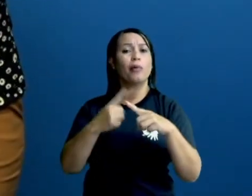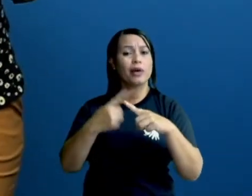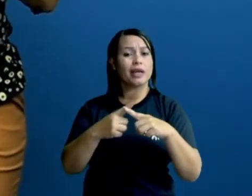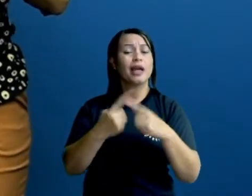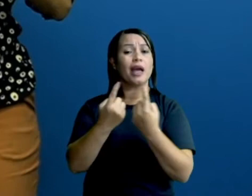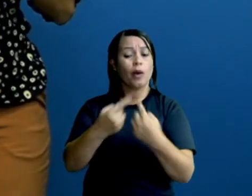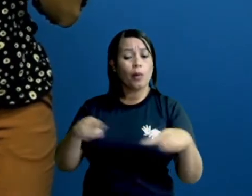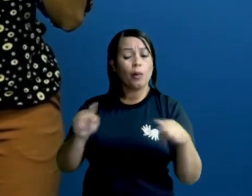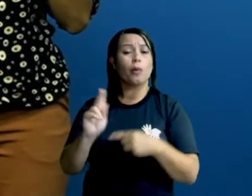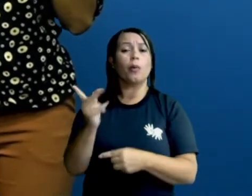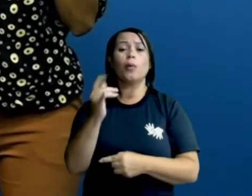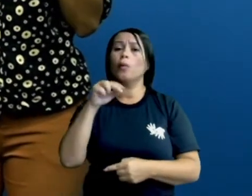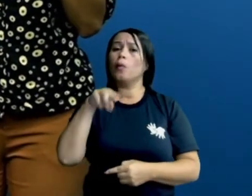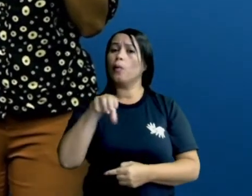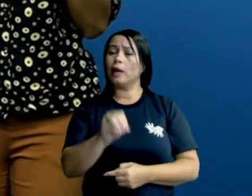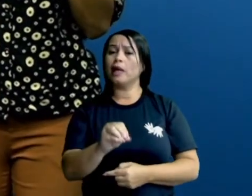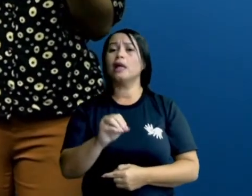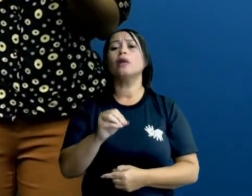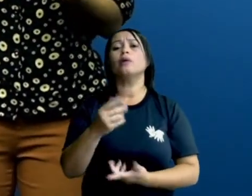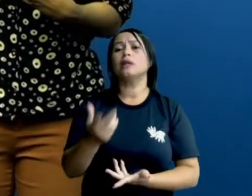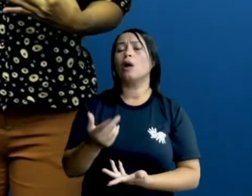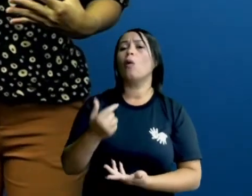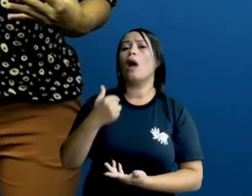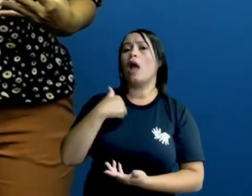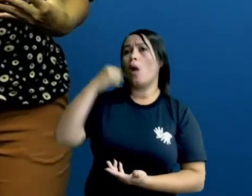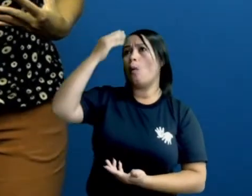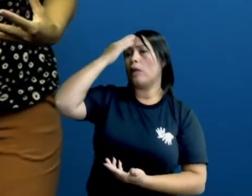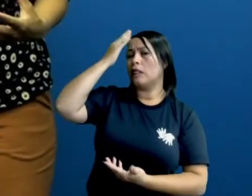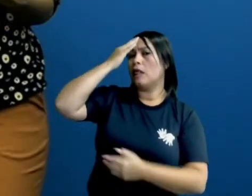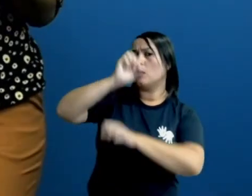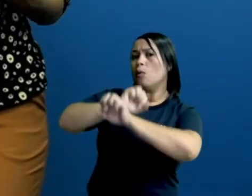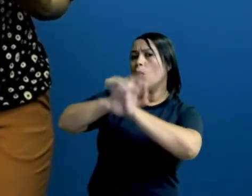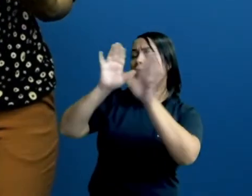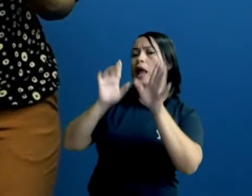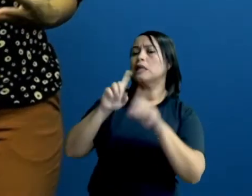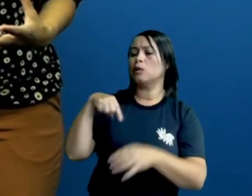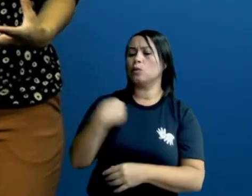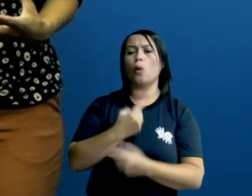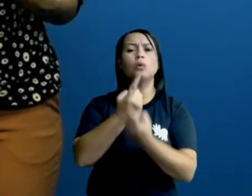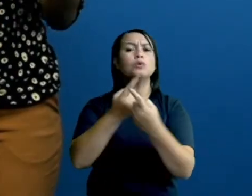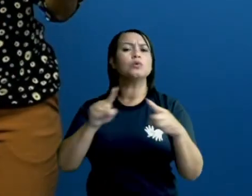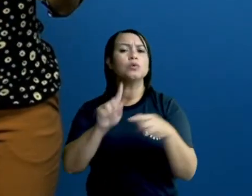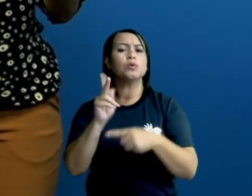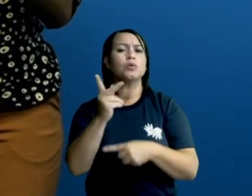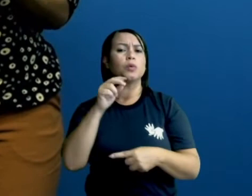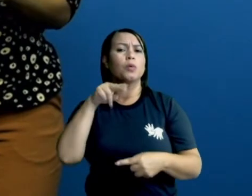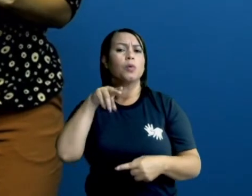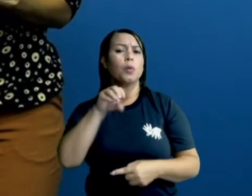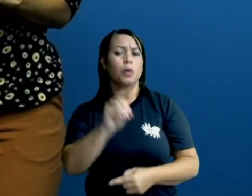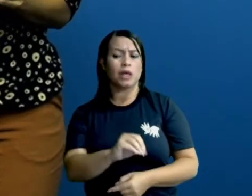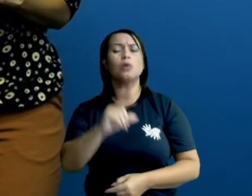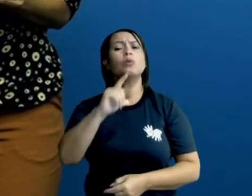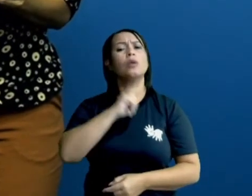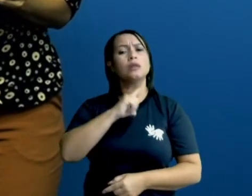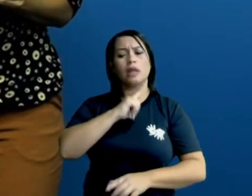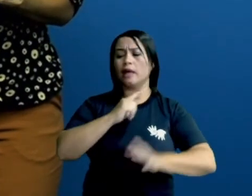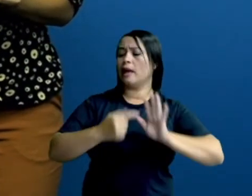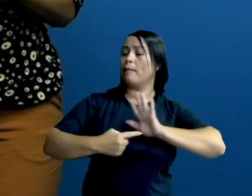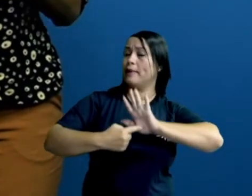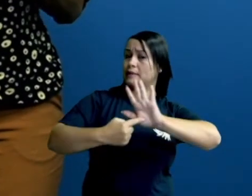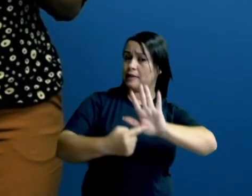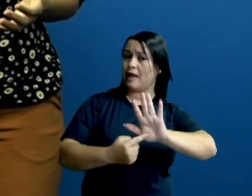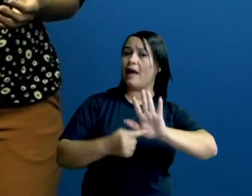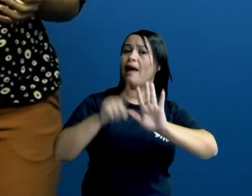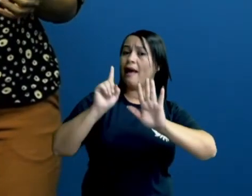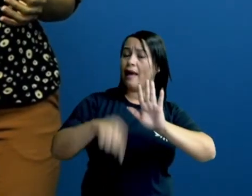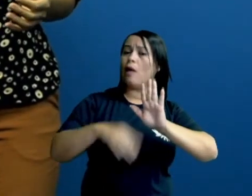é a ideia de que, a partir da minha interpretação eu tenho, de que o nosso hino, ele tem a apresentar. É